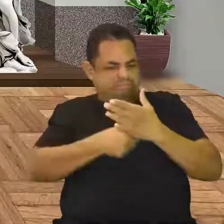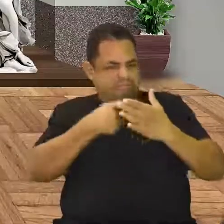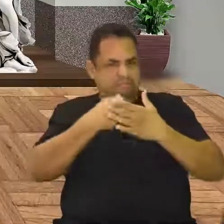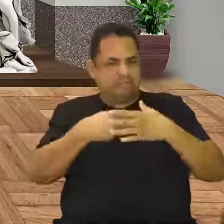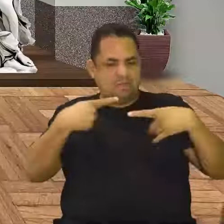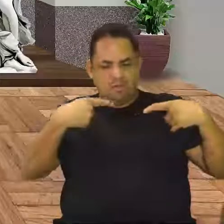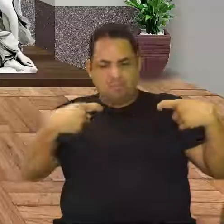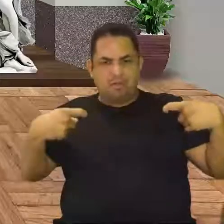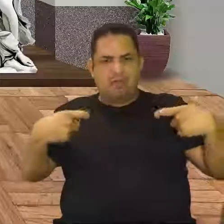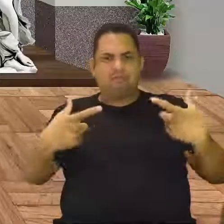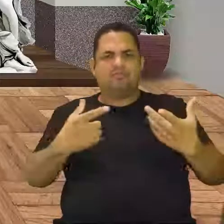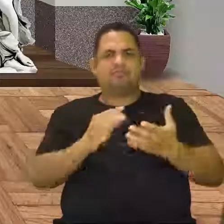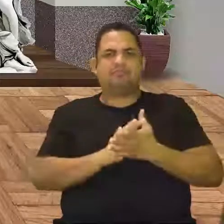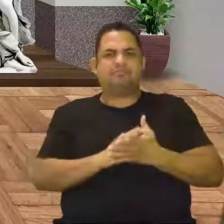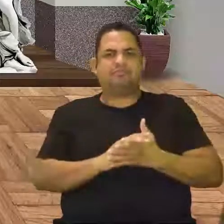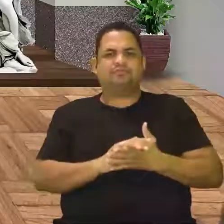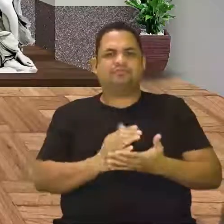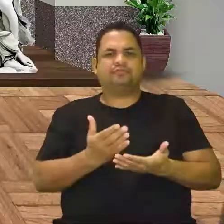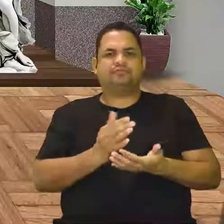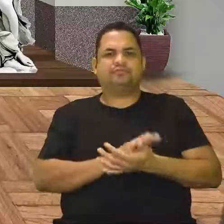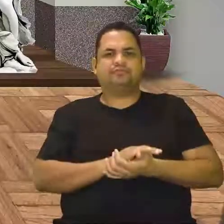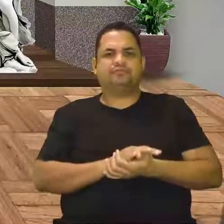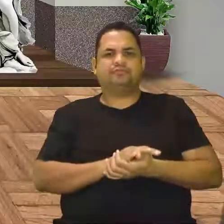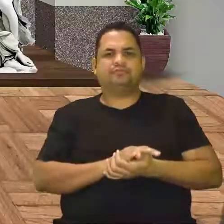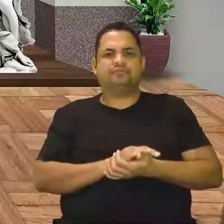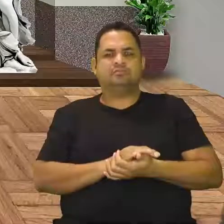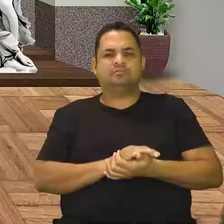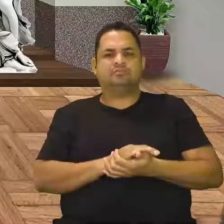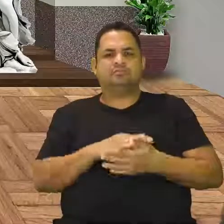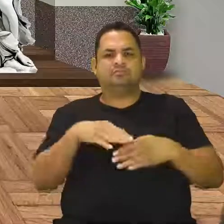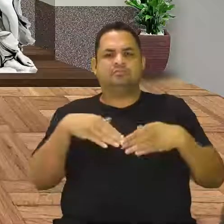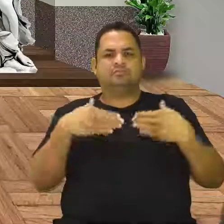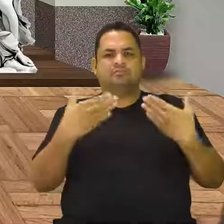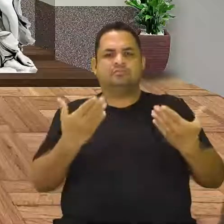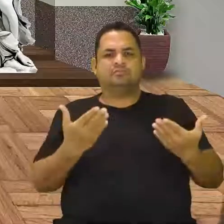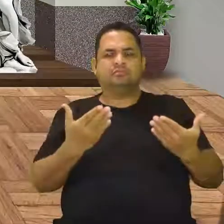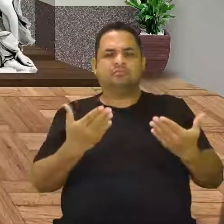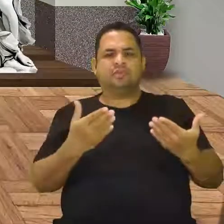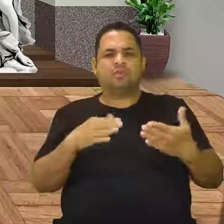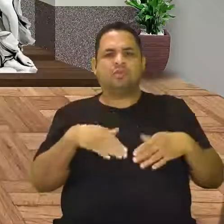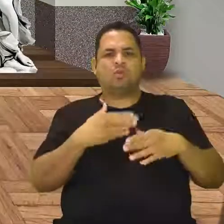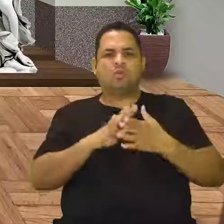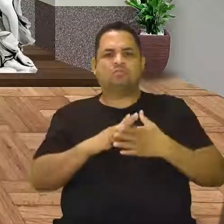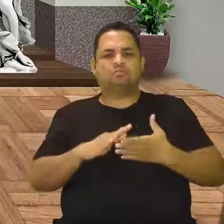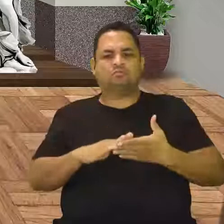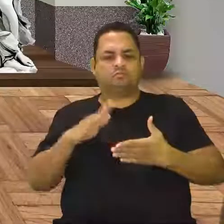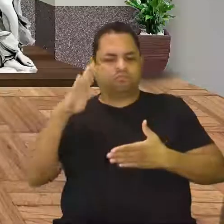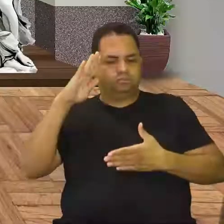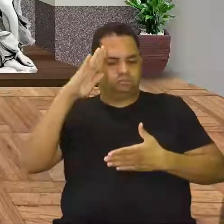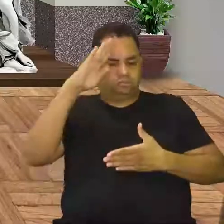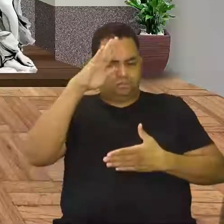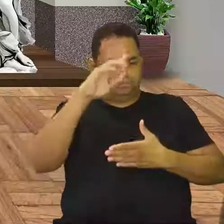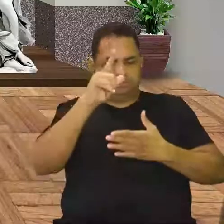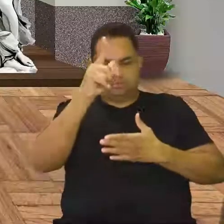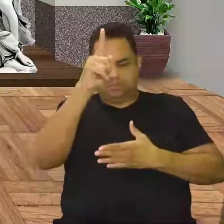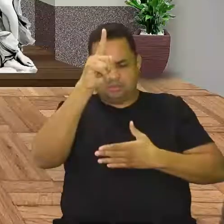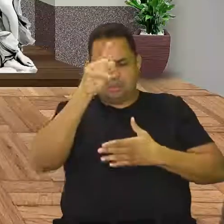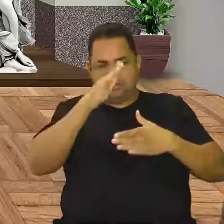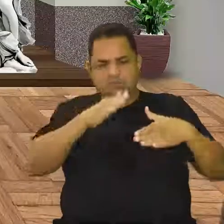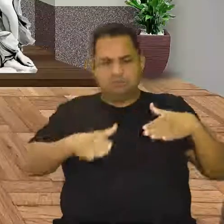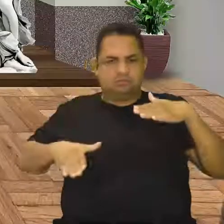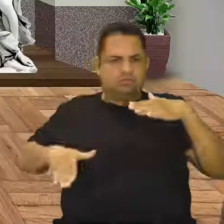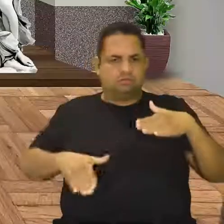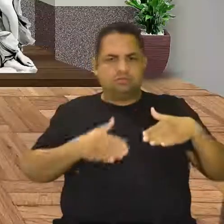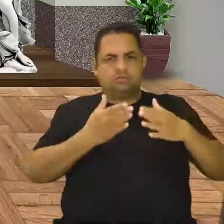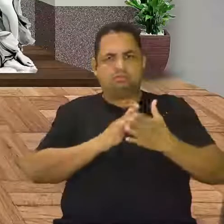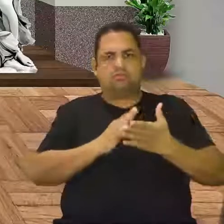porque não aconteceu com leningrado quando a o exército alemão marcha